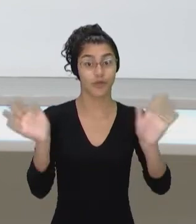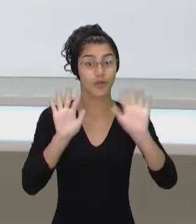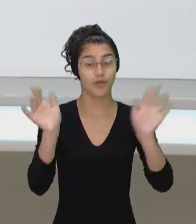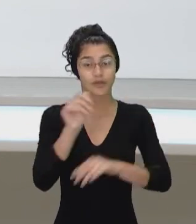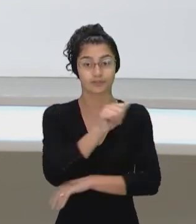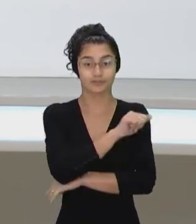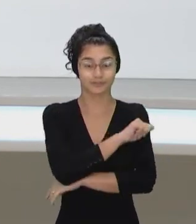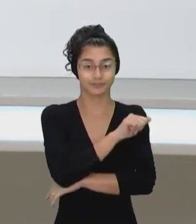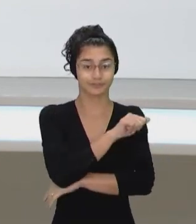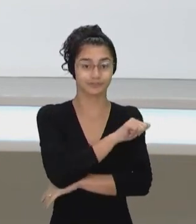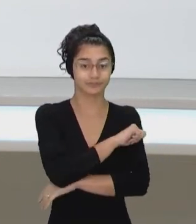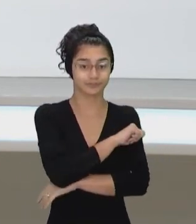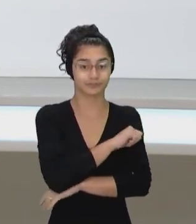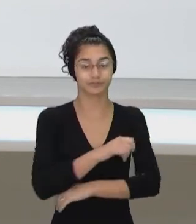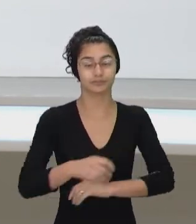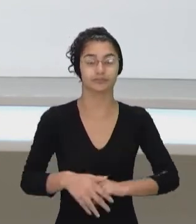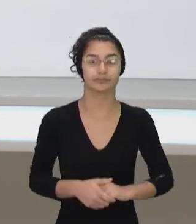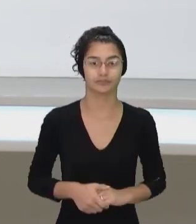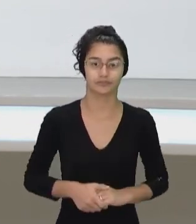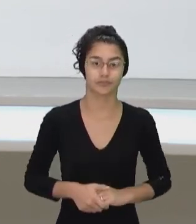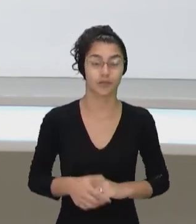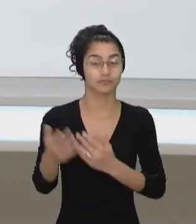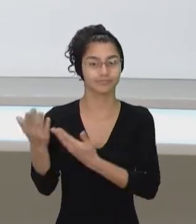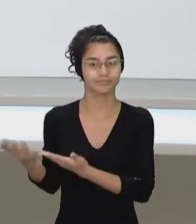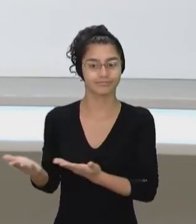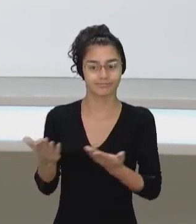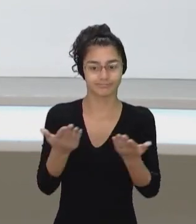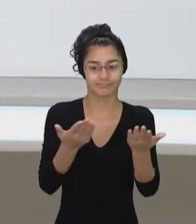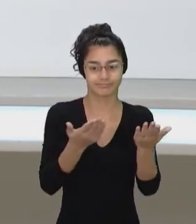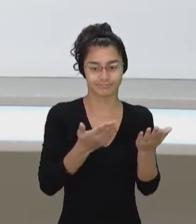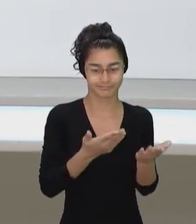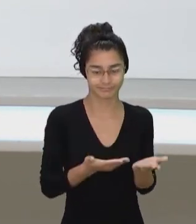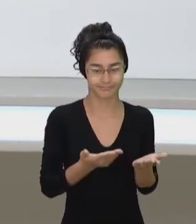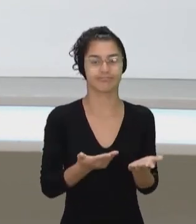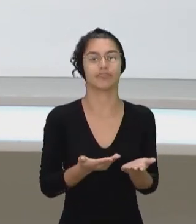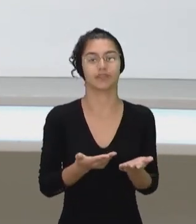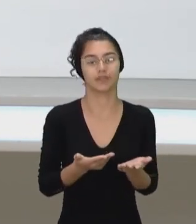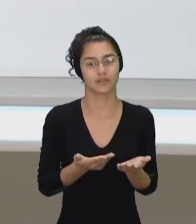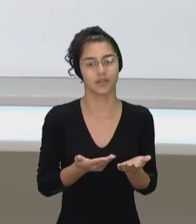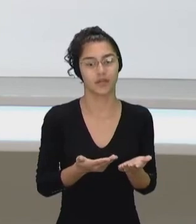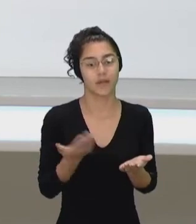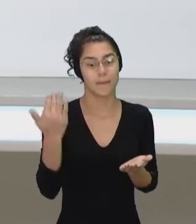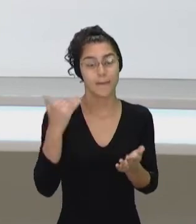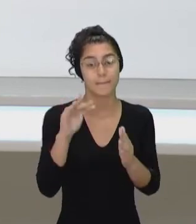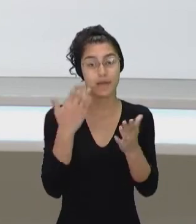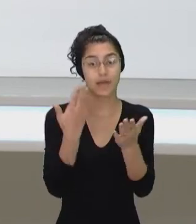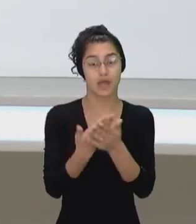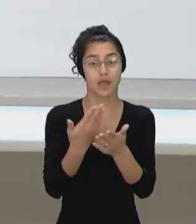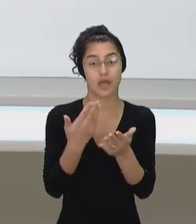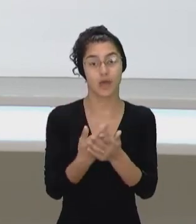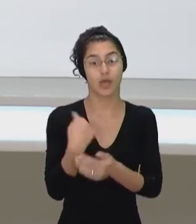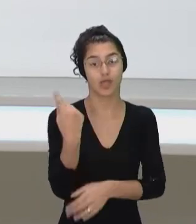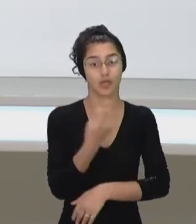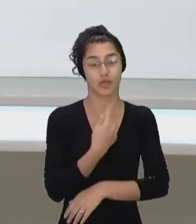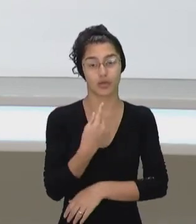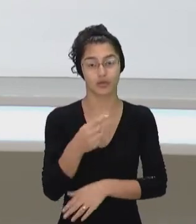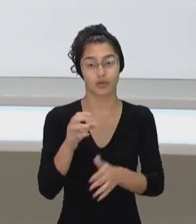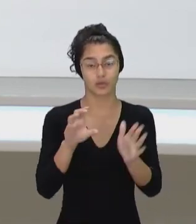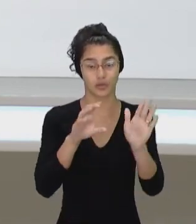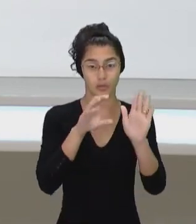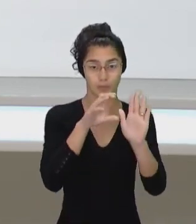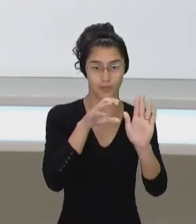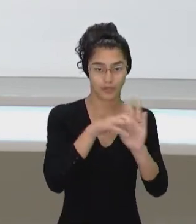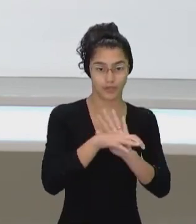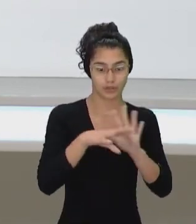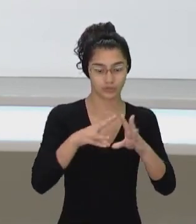Olá, alunos! Olá, estudantes! Sejam todos muito bem-vindos a mais uma aula do nosso